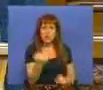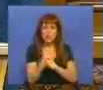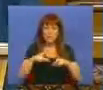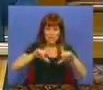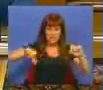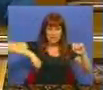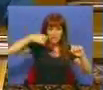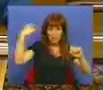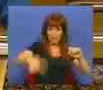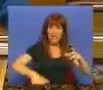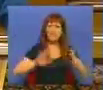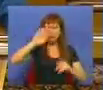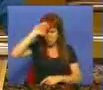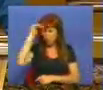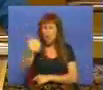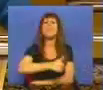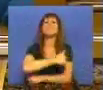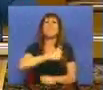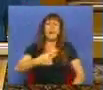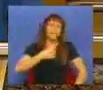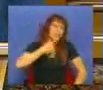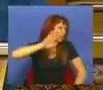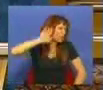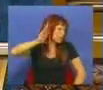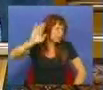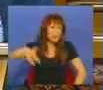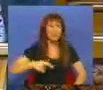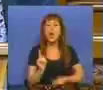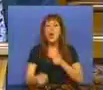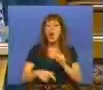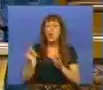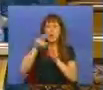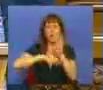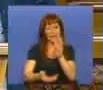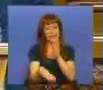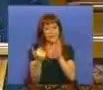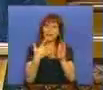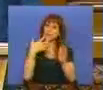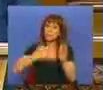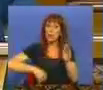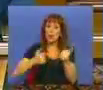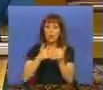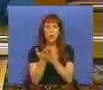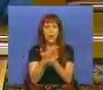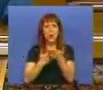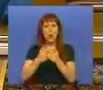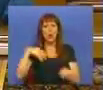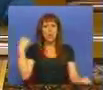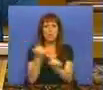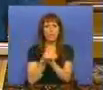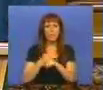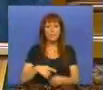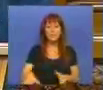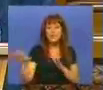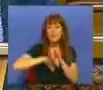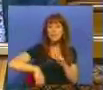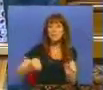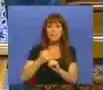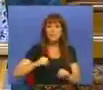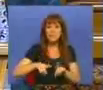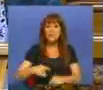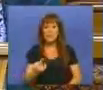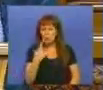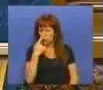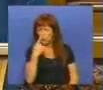recibos verdes já sabem bem demais o que significa a desregulamentação total do mercado de trabalho. O precariado conhece